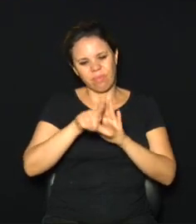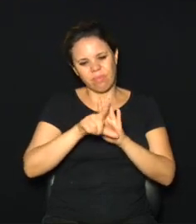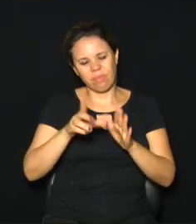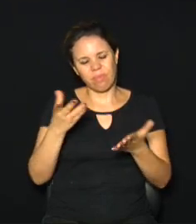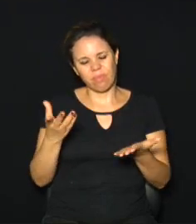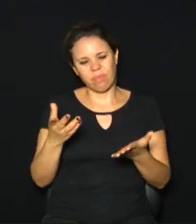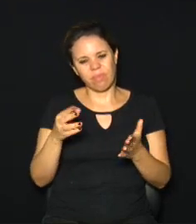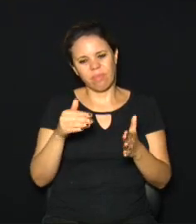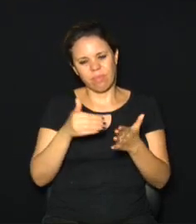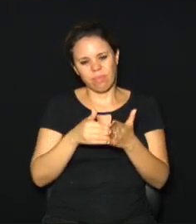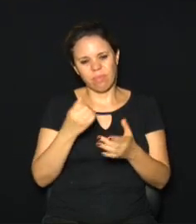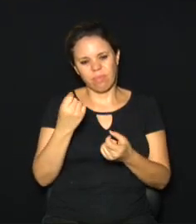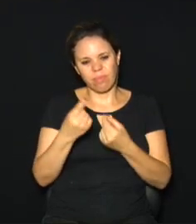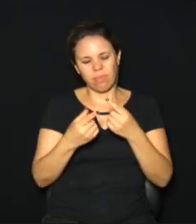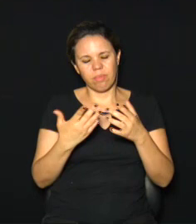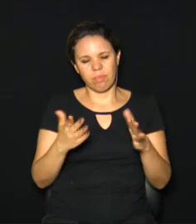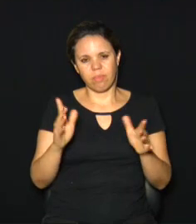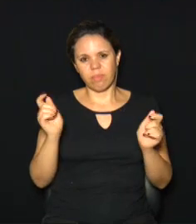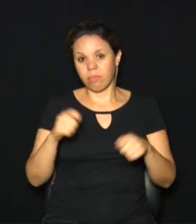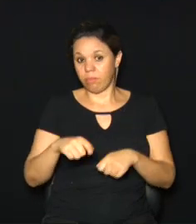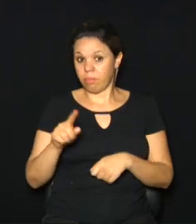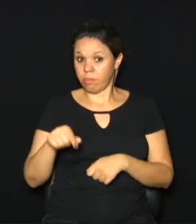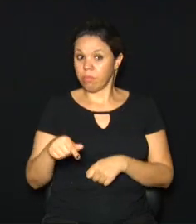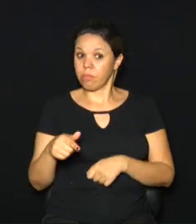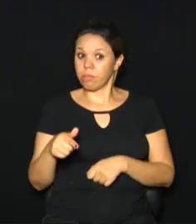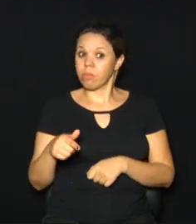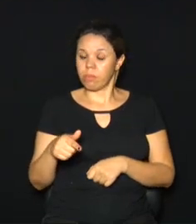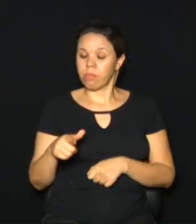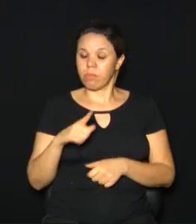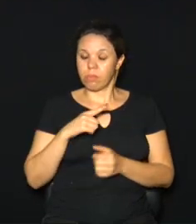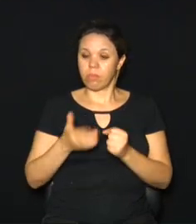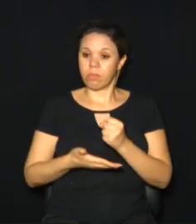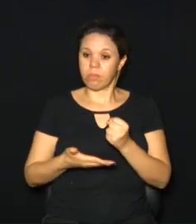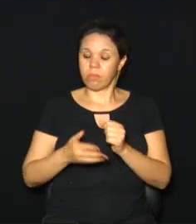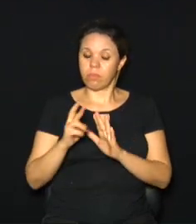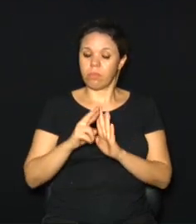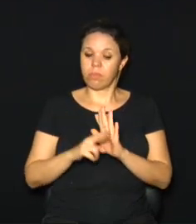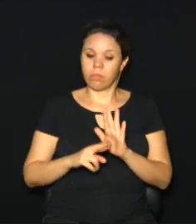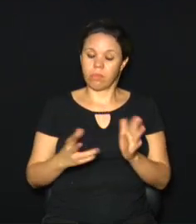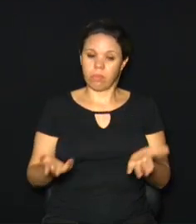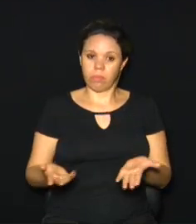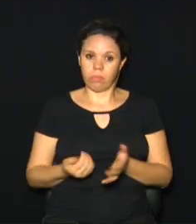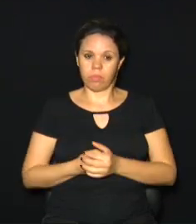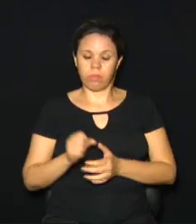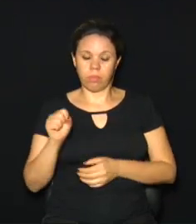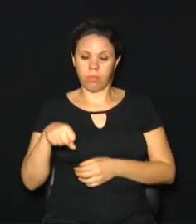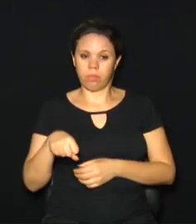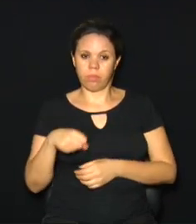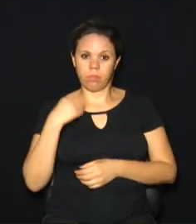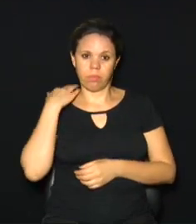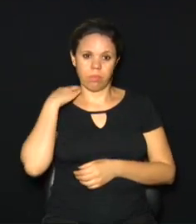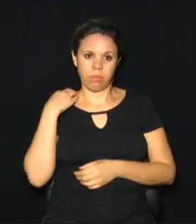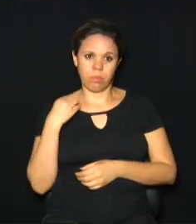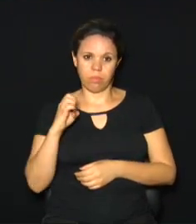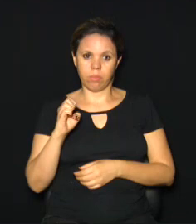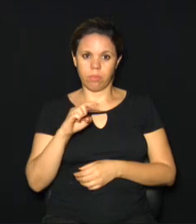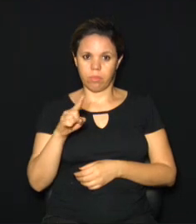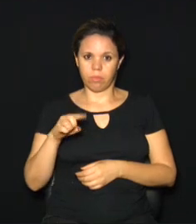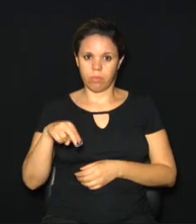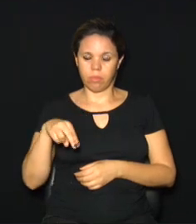mais restritas. Então, possível né? Existe um princípio, né? Em regra, sim, por isonomia.